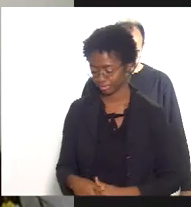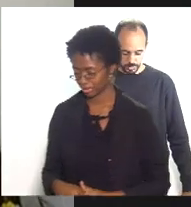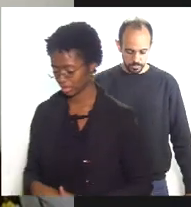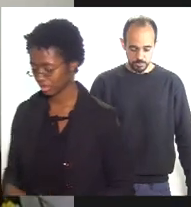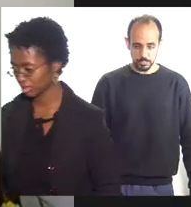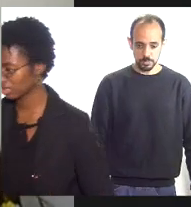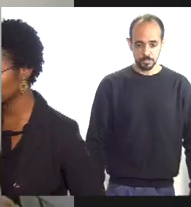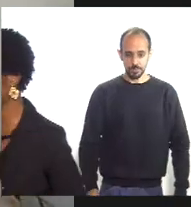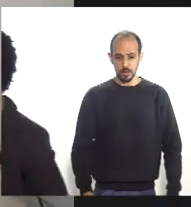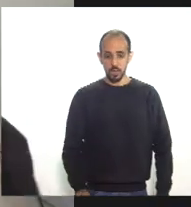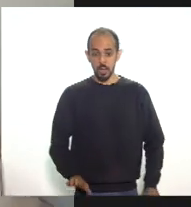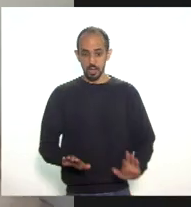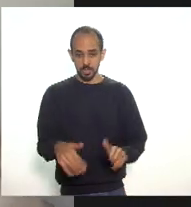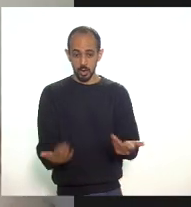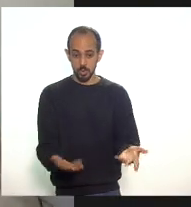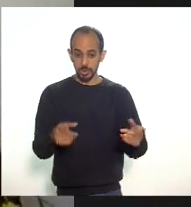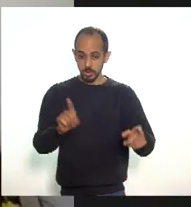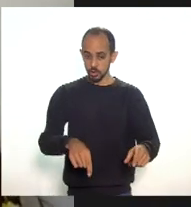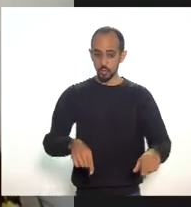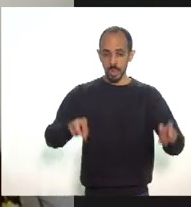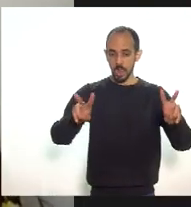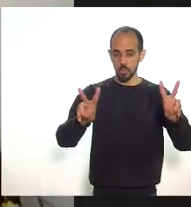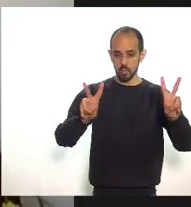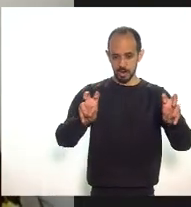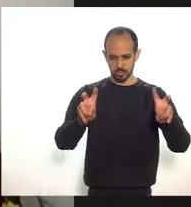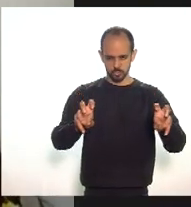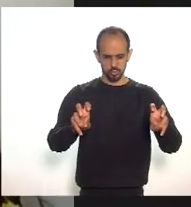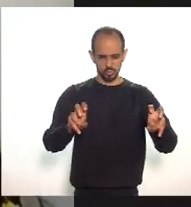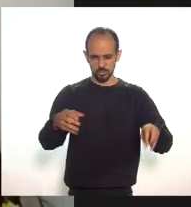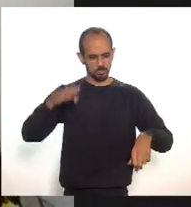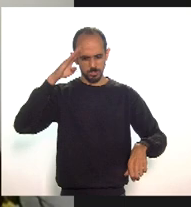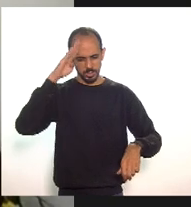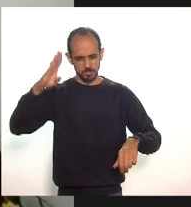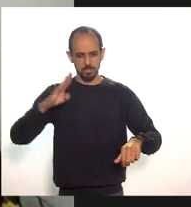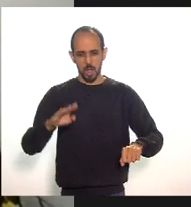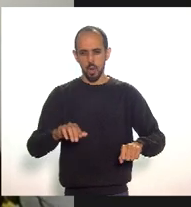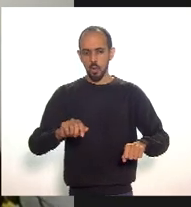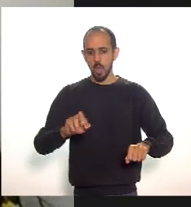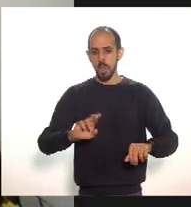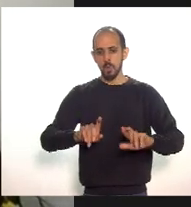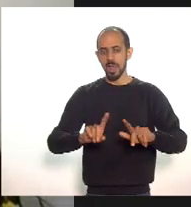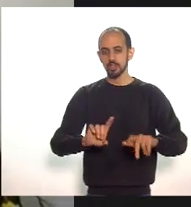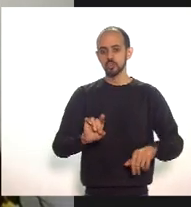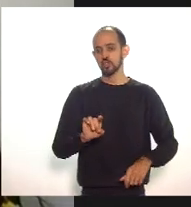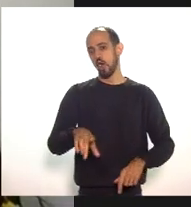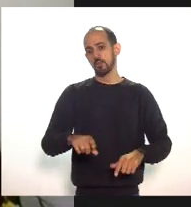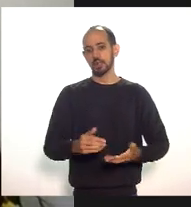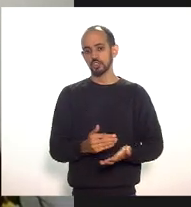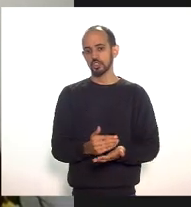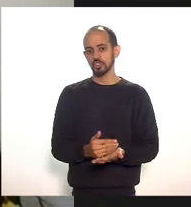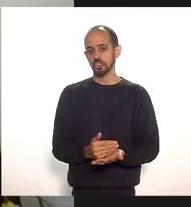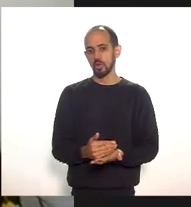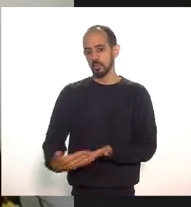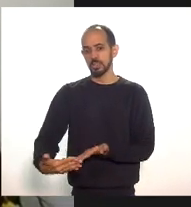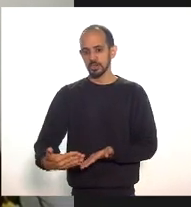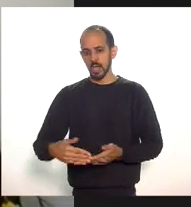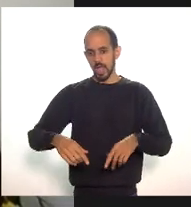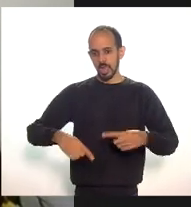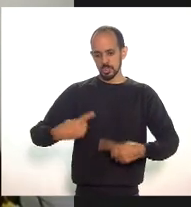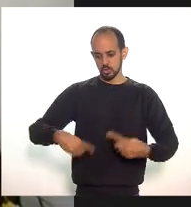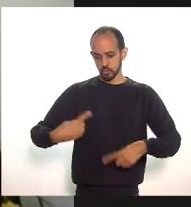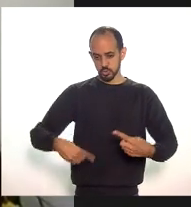traz para que a gente possa não só reavivar nessa casa a possibilidade de discutir as questões relacionadas